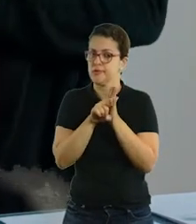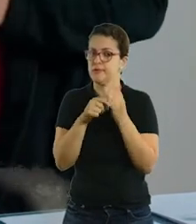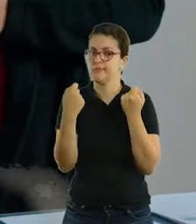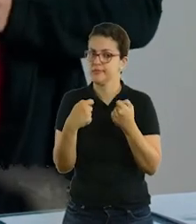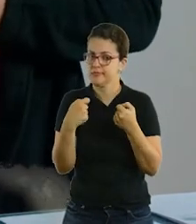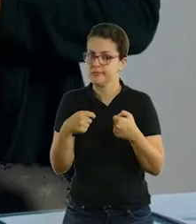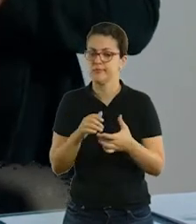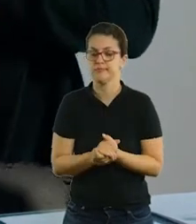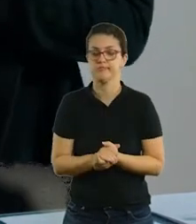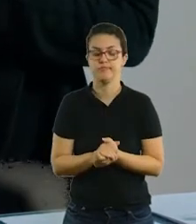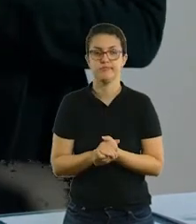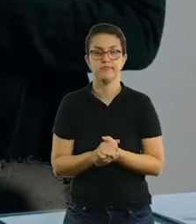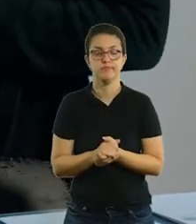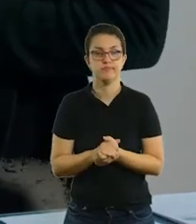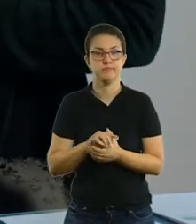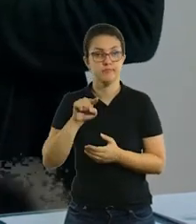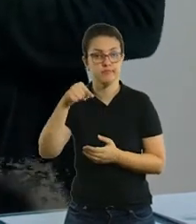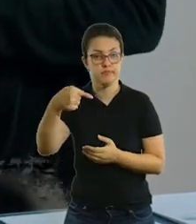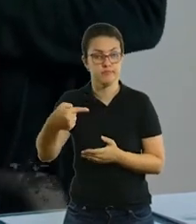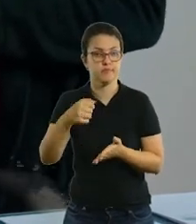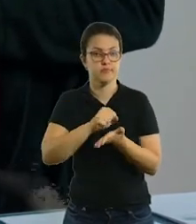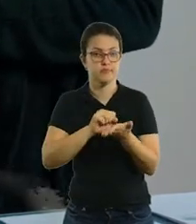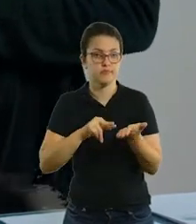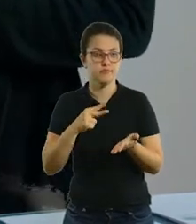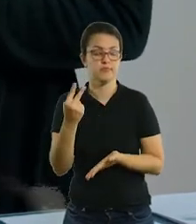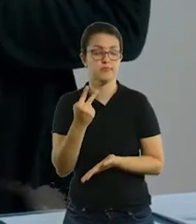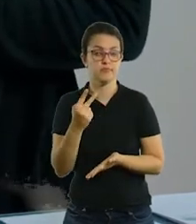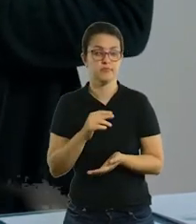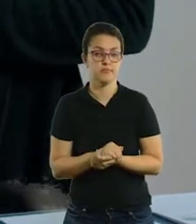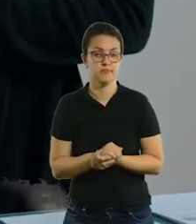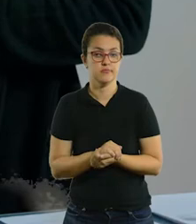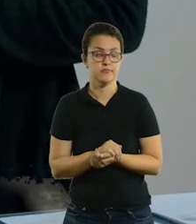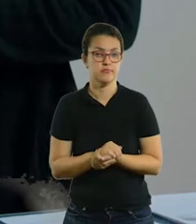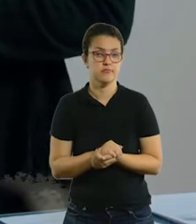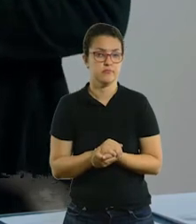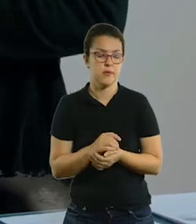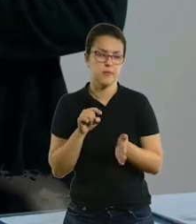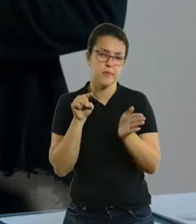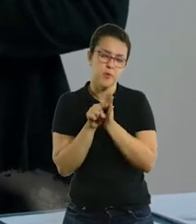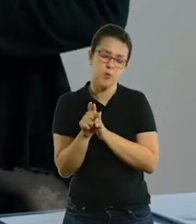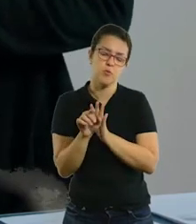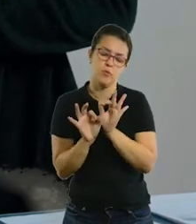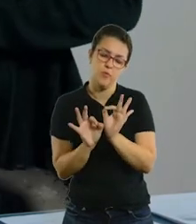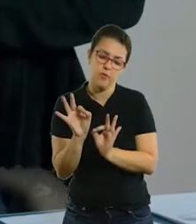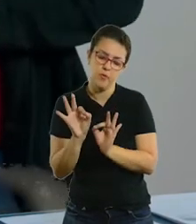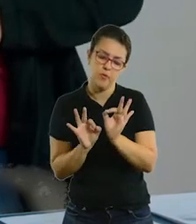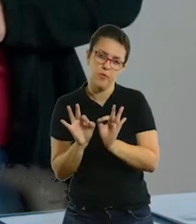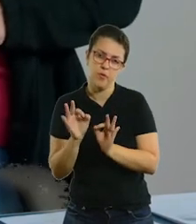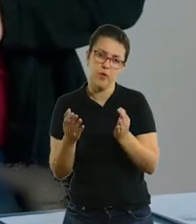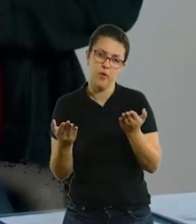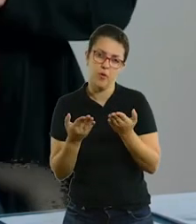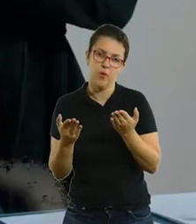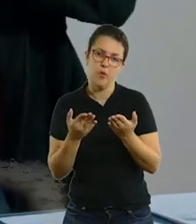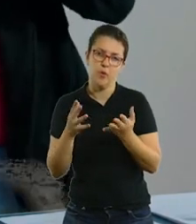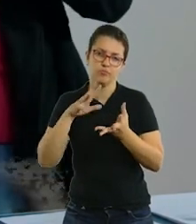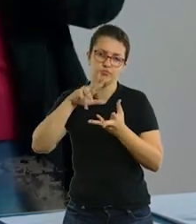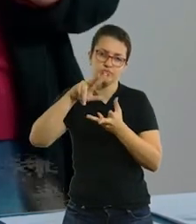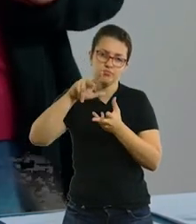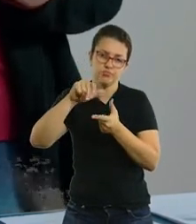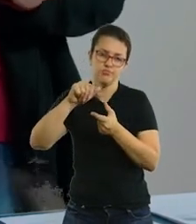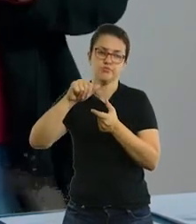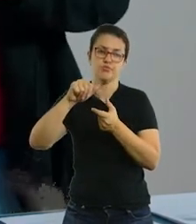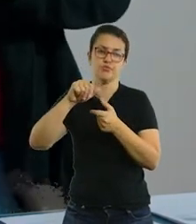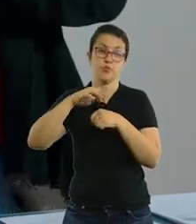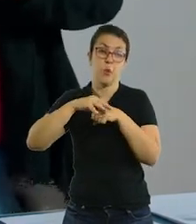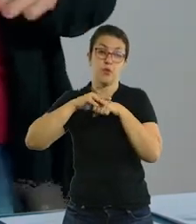Na atividade 2, após a leitura, você vai elaborar perguntas e entrevistar um familiar sobre a atual pandemia. Então escolha alguém da